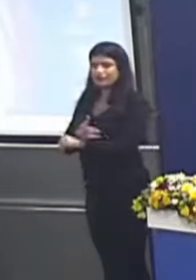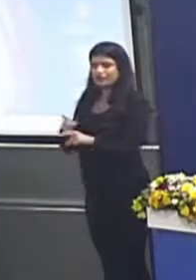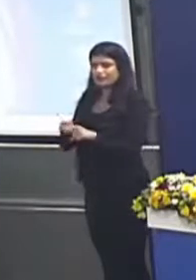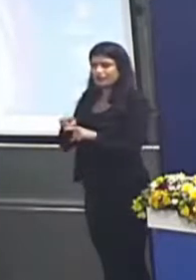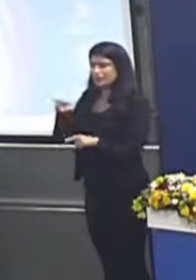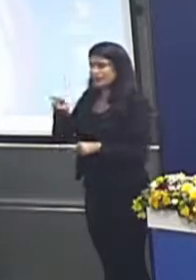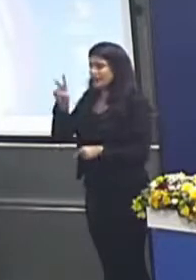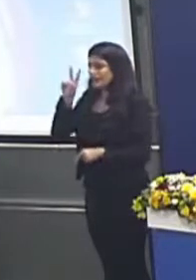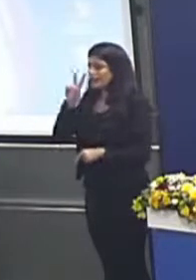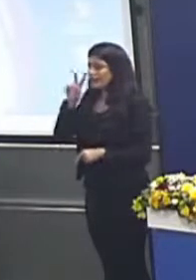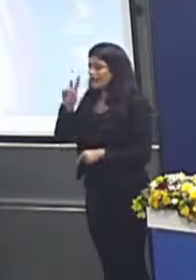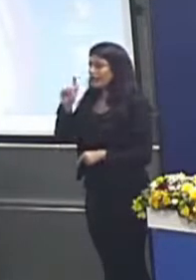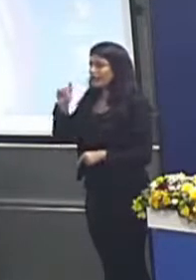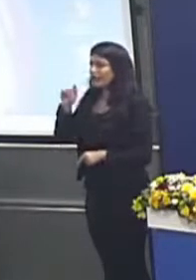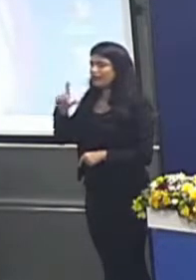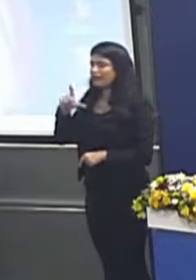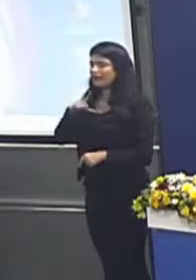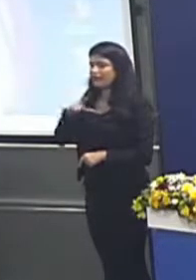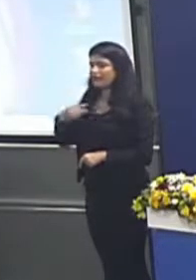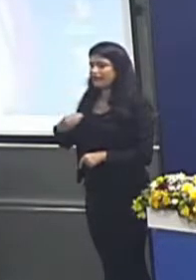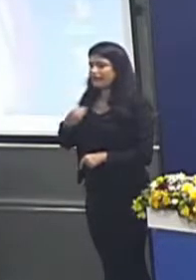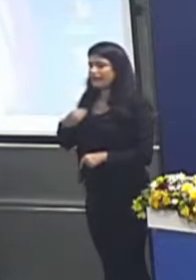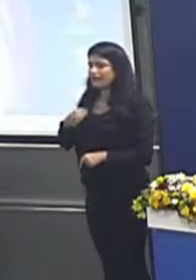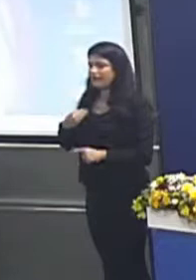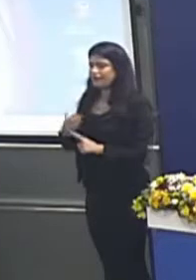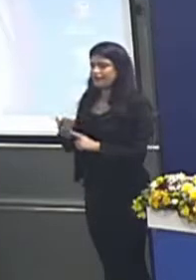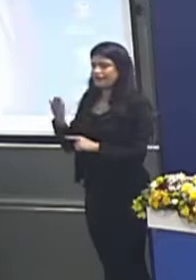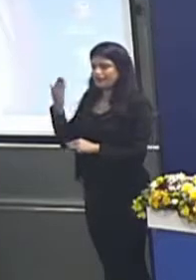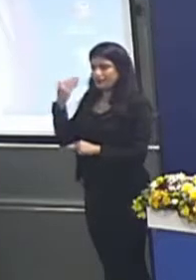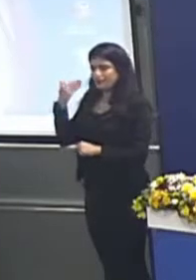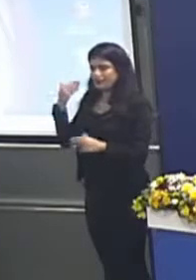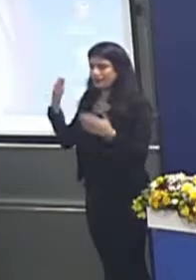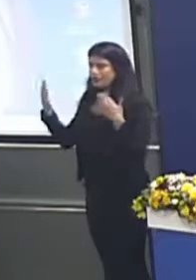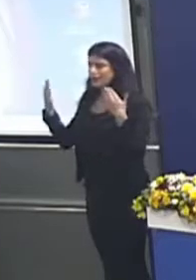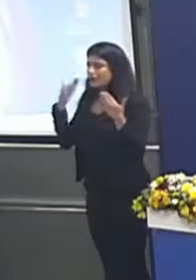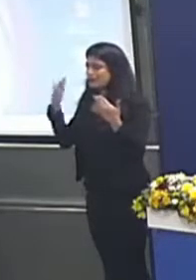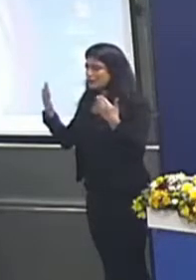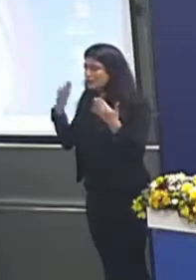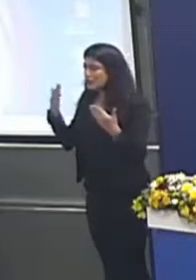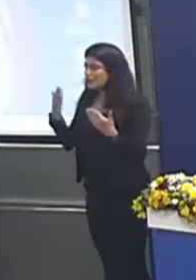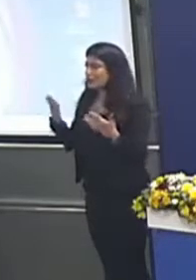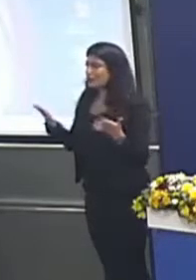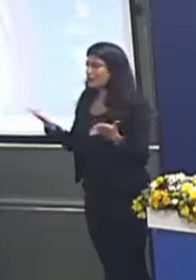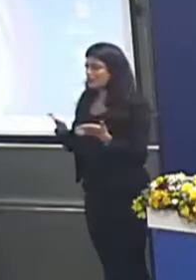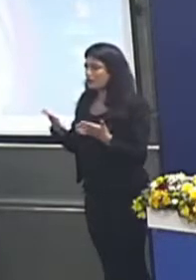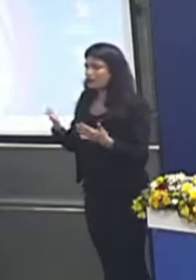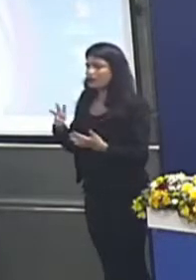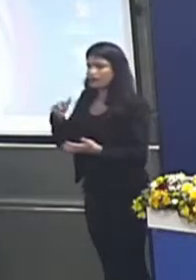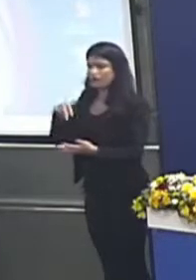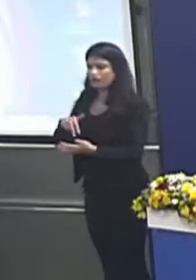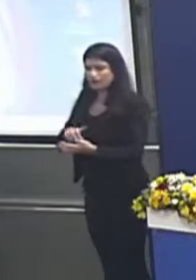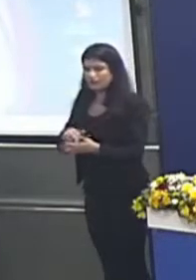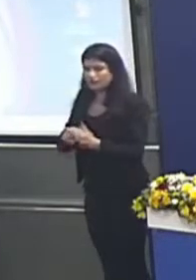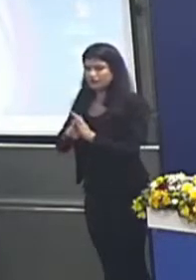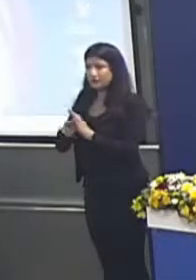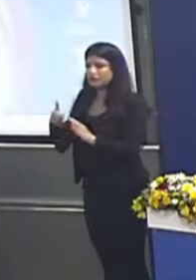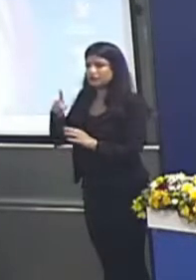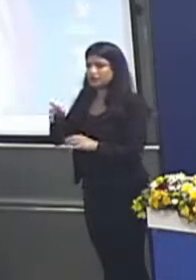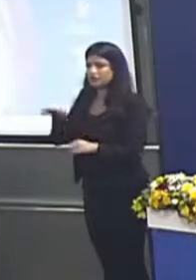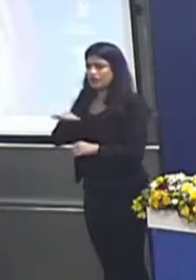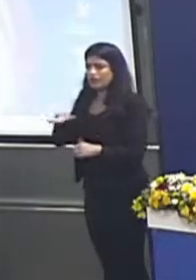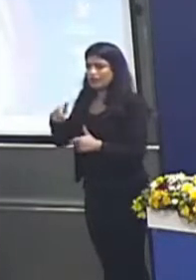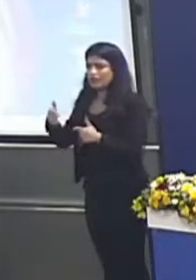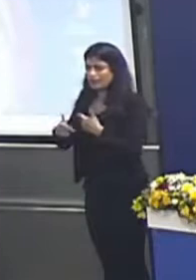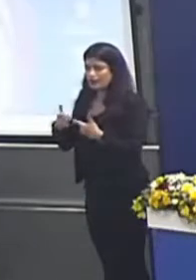resgate daqueles que vieram antes de nós, das psicólogas, dos psicólogos, que com seu trabalho e com